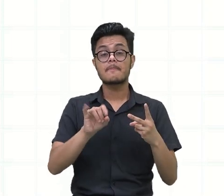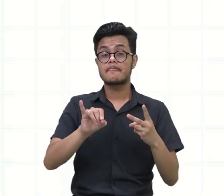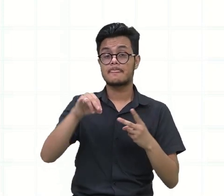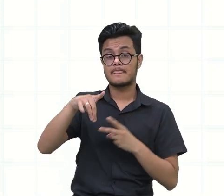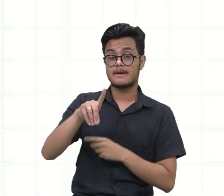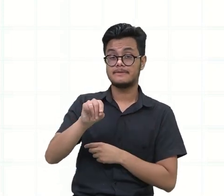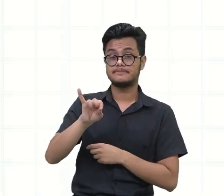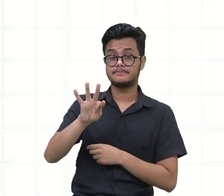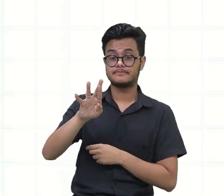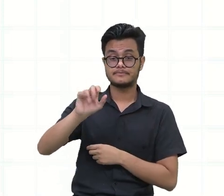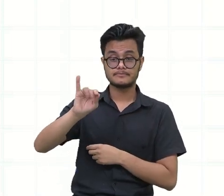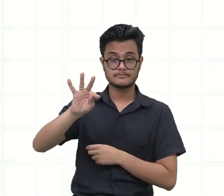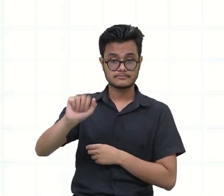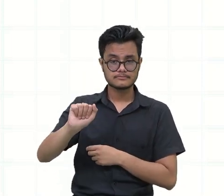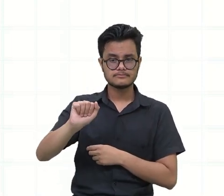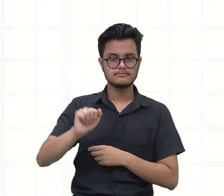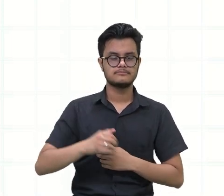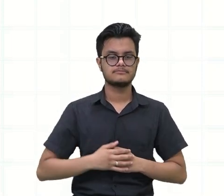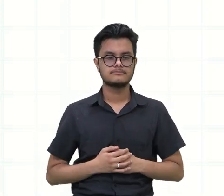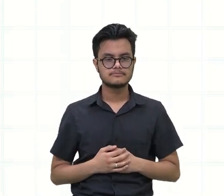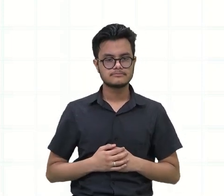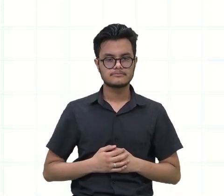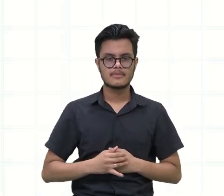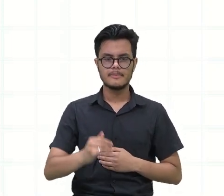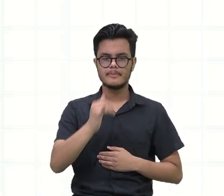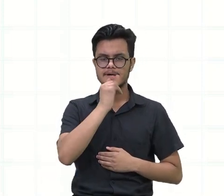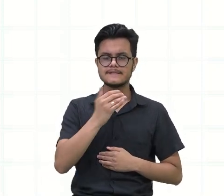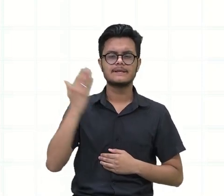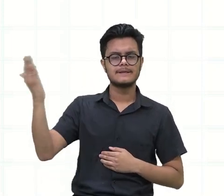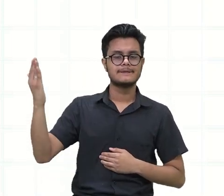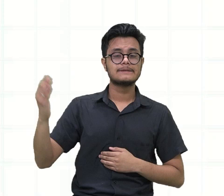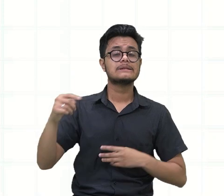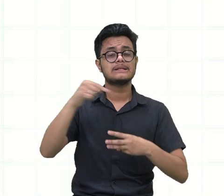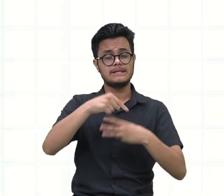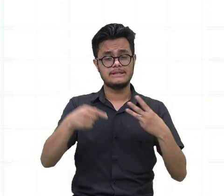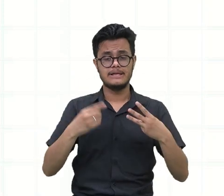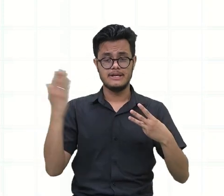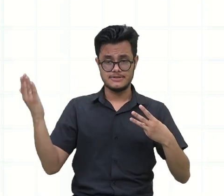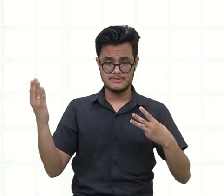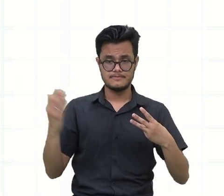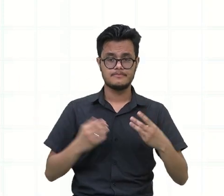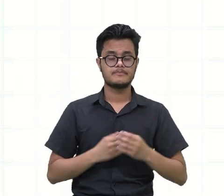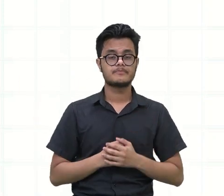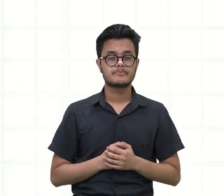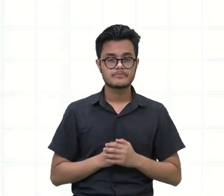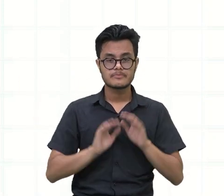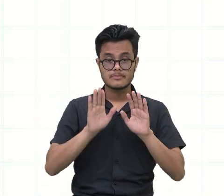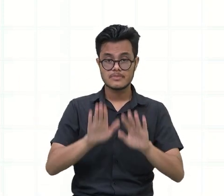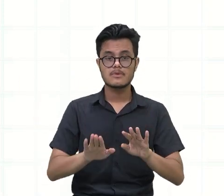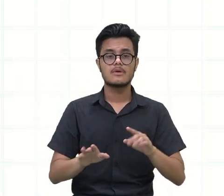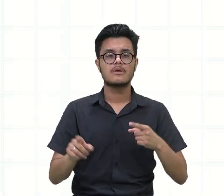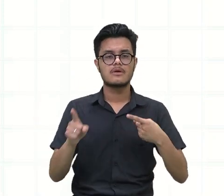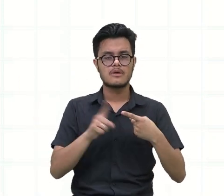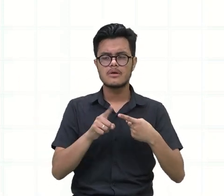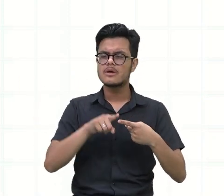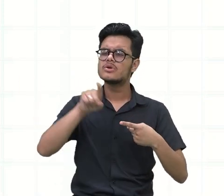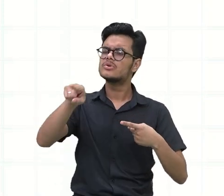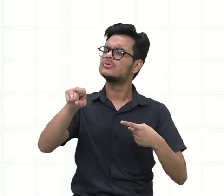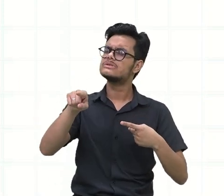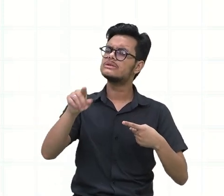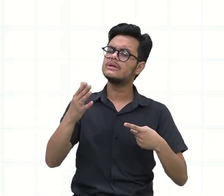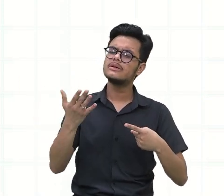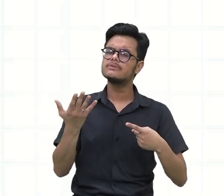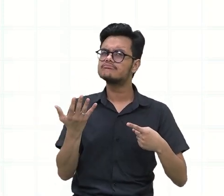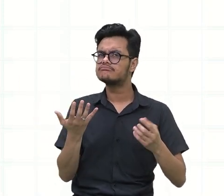interrogativas indiretas. Observem bem, ó. Temos as indiretas. Gostaria de saber se desejam